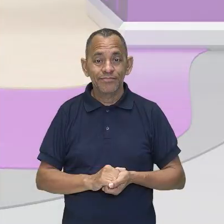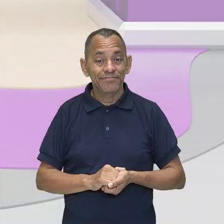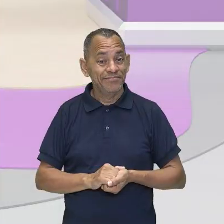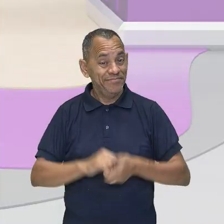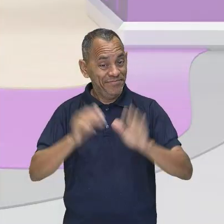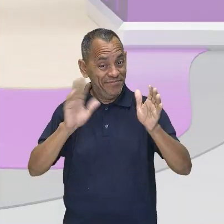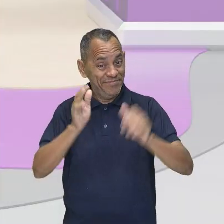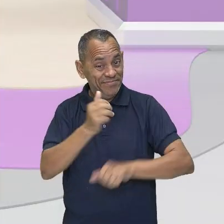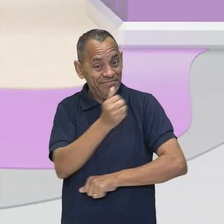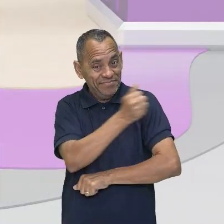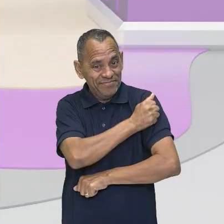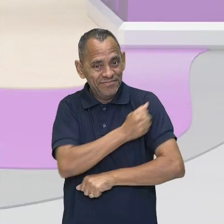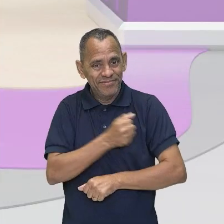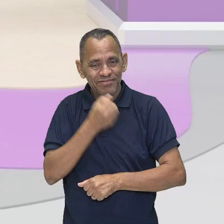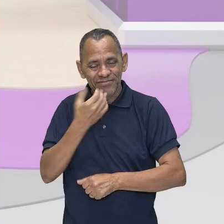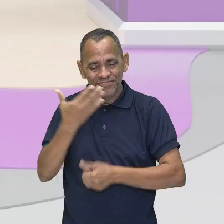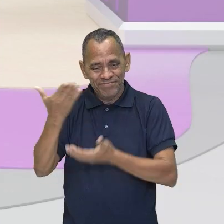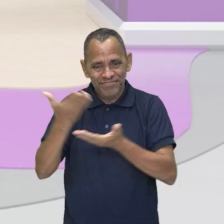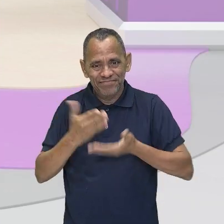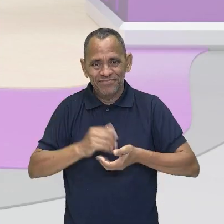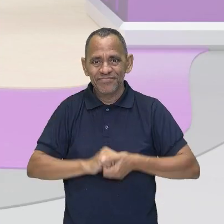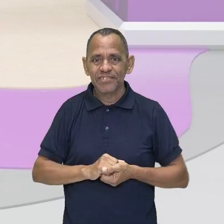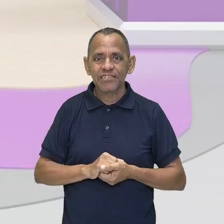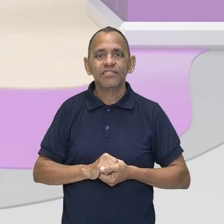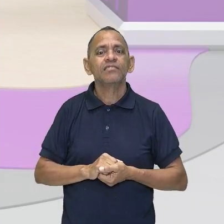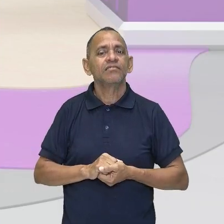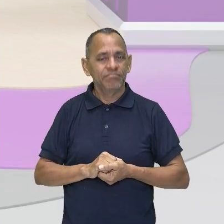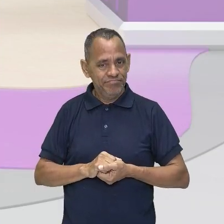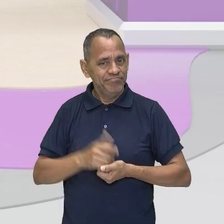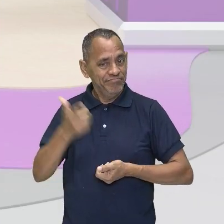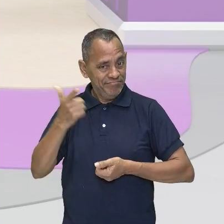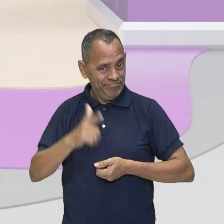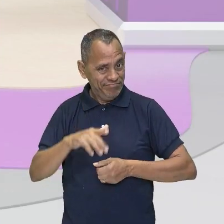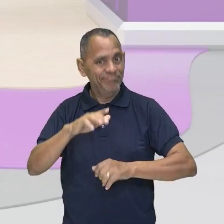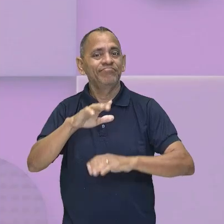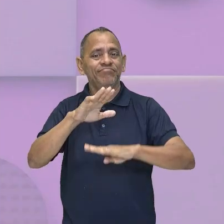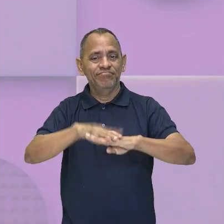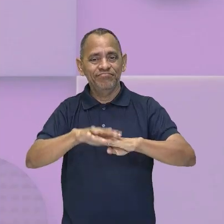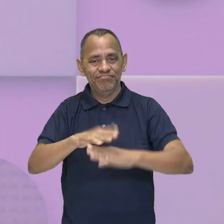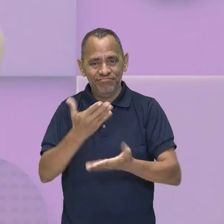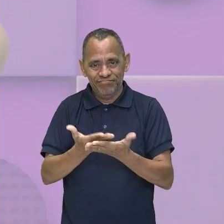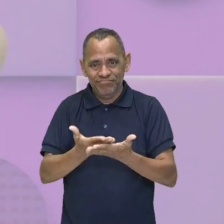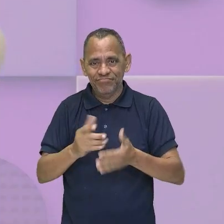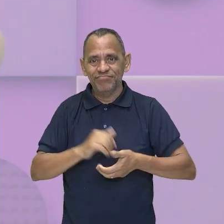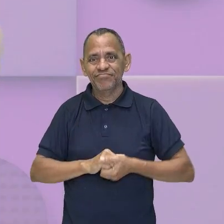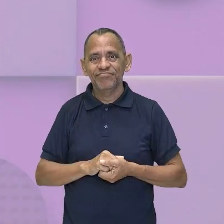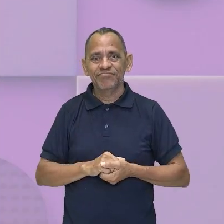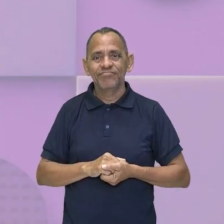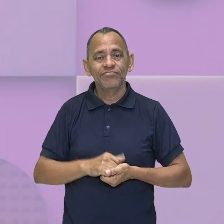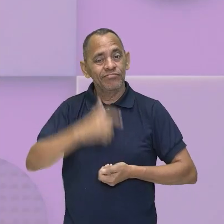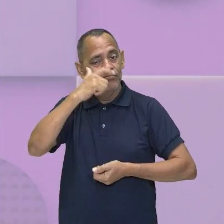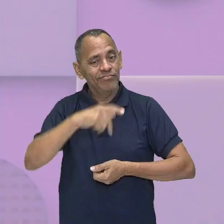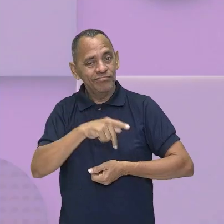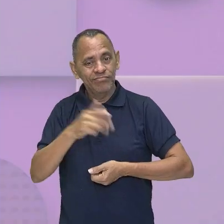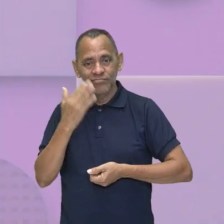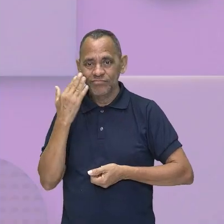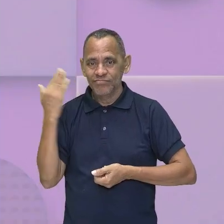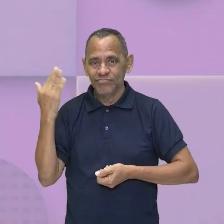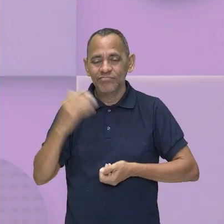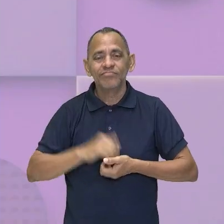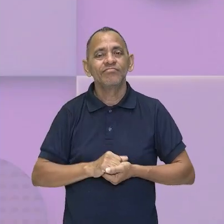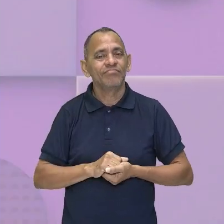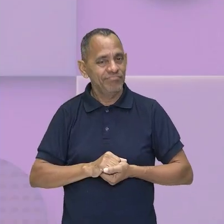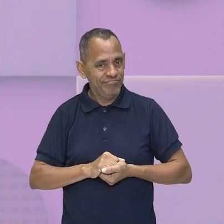Olá pessoal, sejam bem-vindos a mais uma aula de matemática. Sou o professor Thiago Silva,